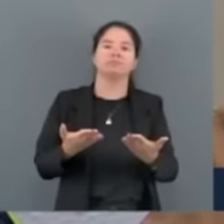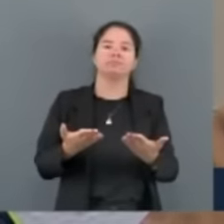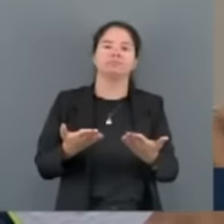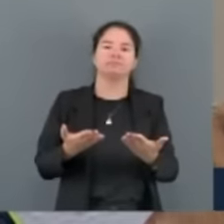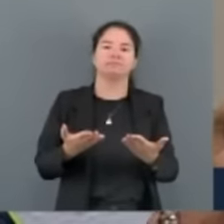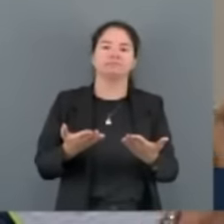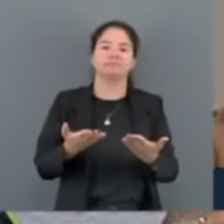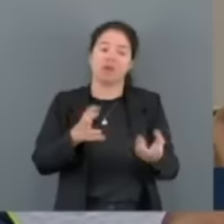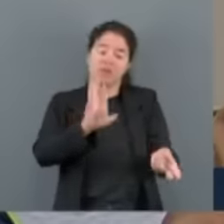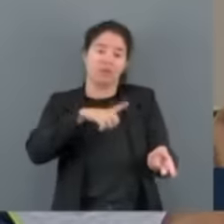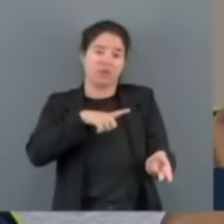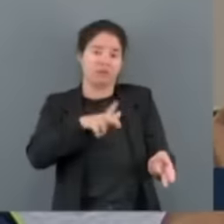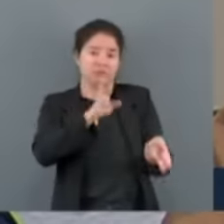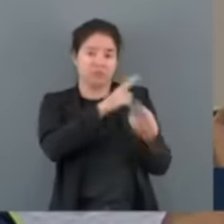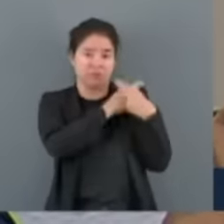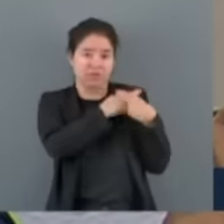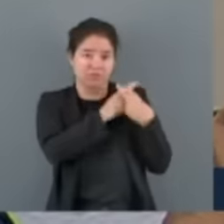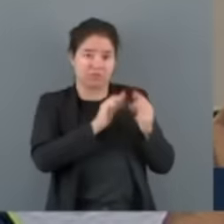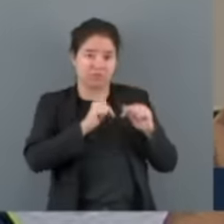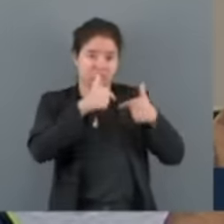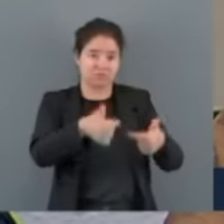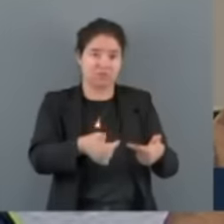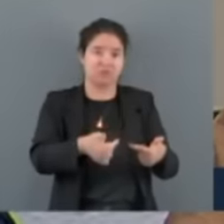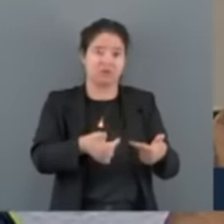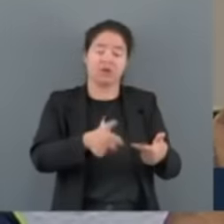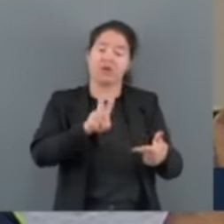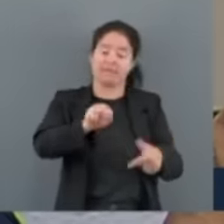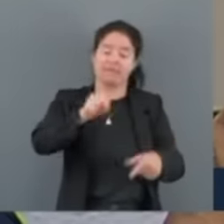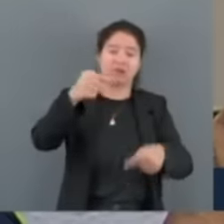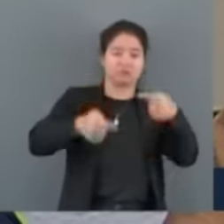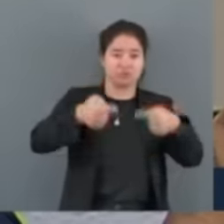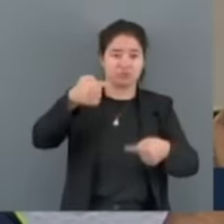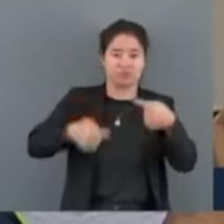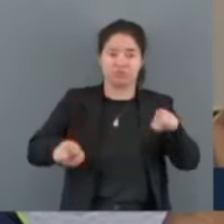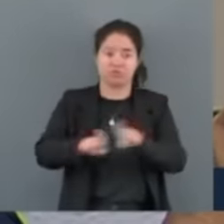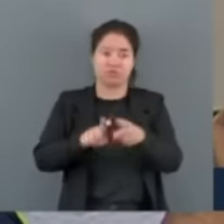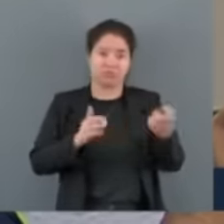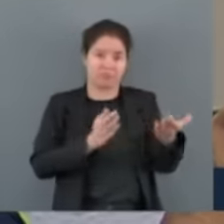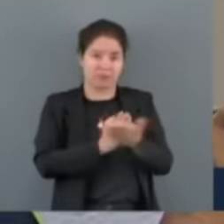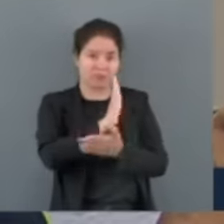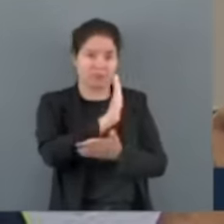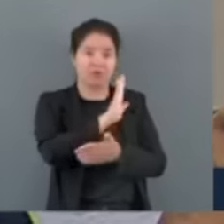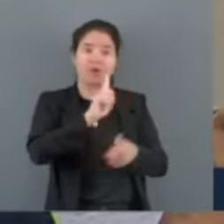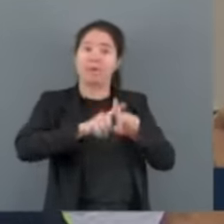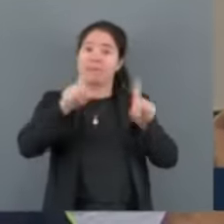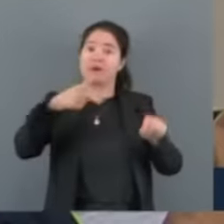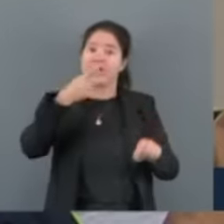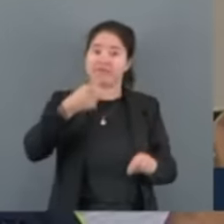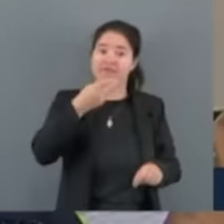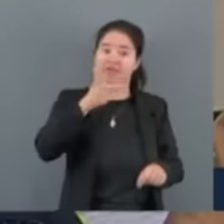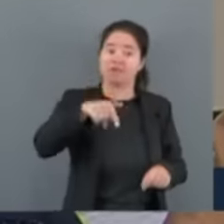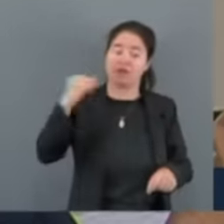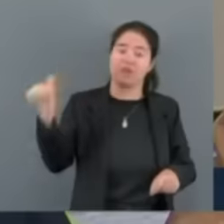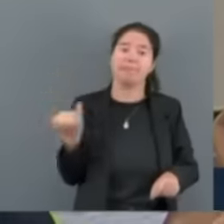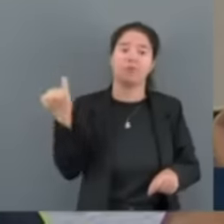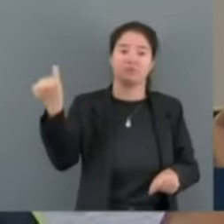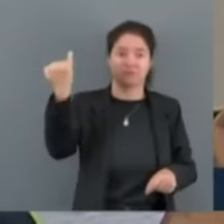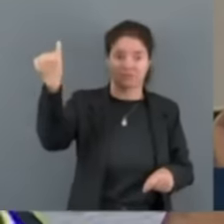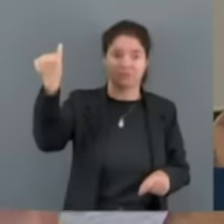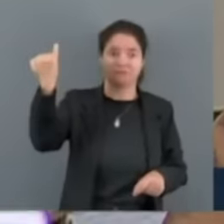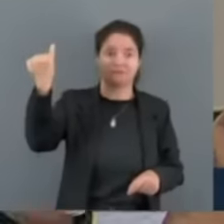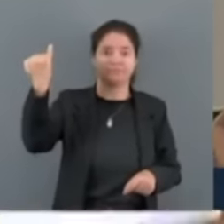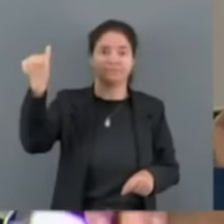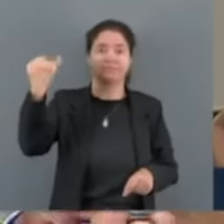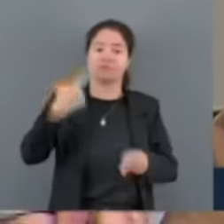por essa ação que vai se dar essa discussão e essa aprovação, mas reforço a sua importância porque